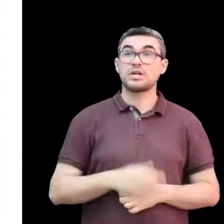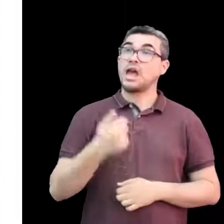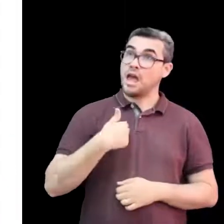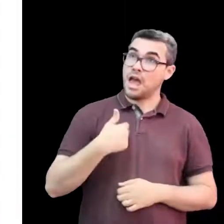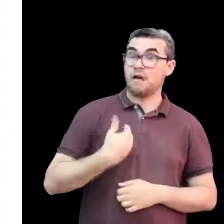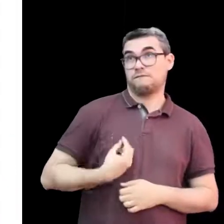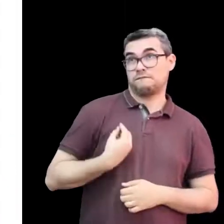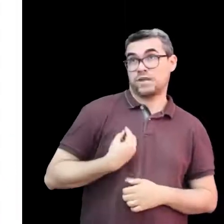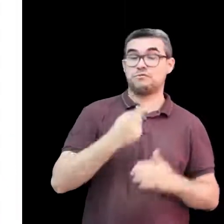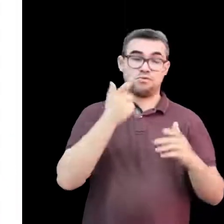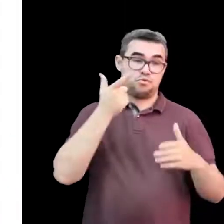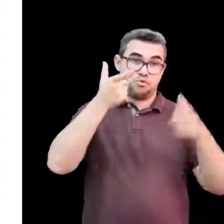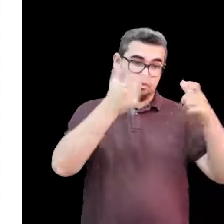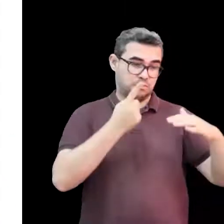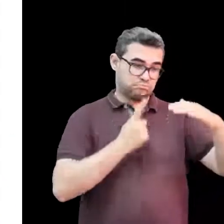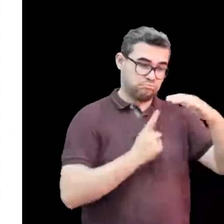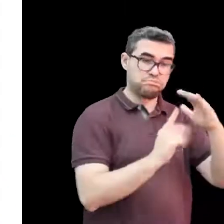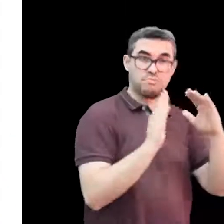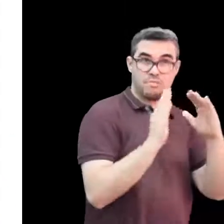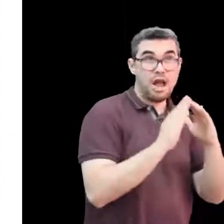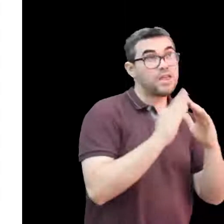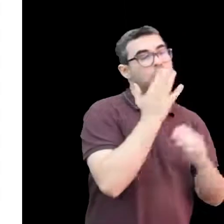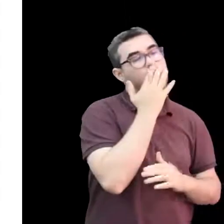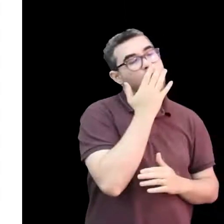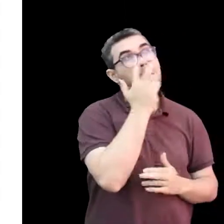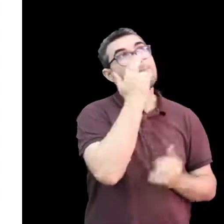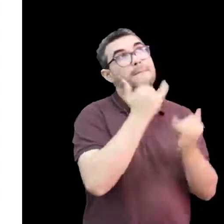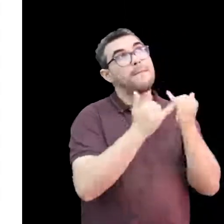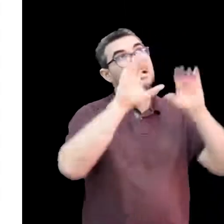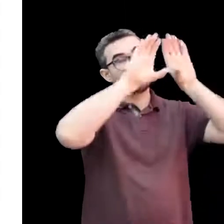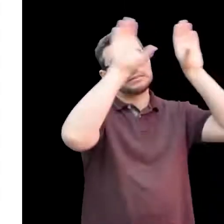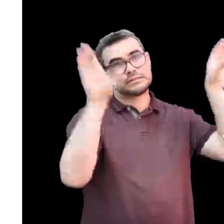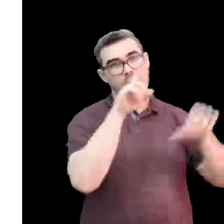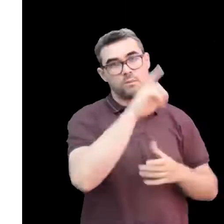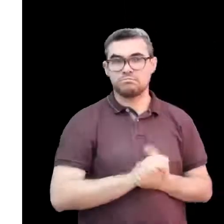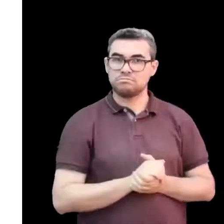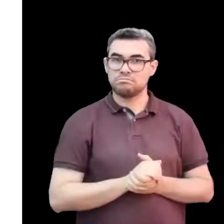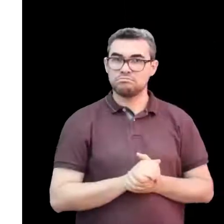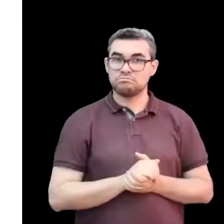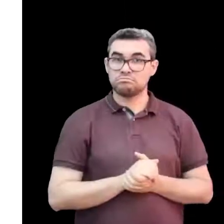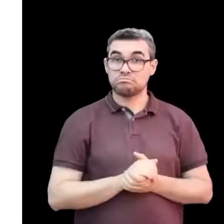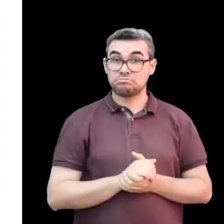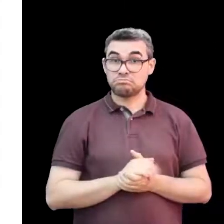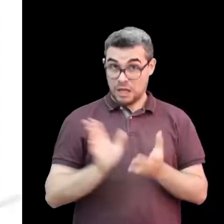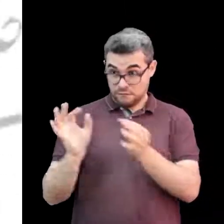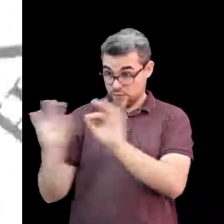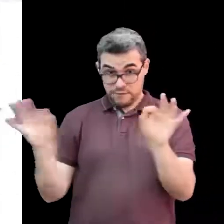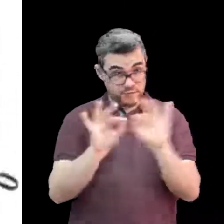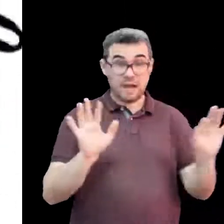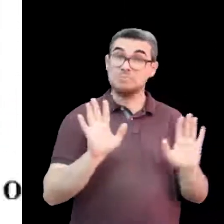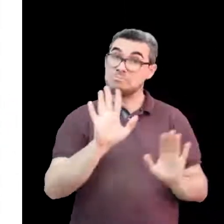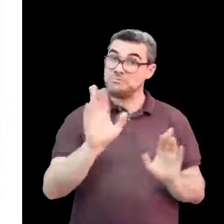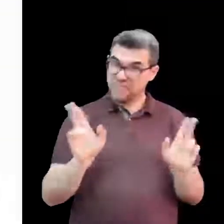minha moradia é cor do céu. A língua é a mesma, o significado também.